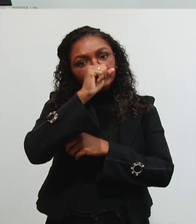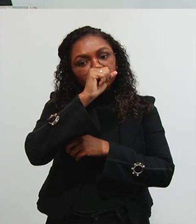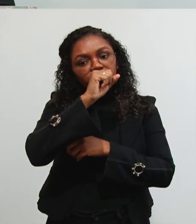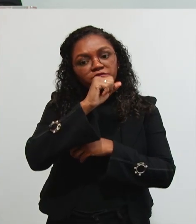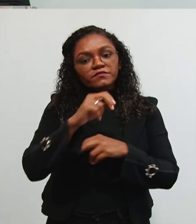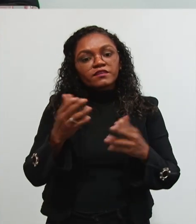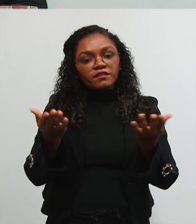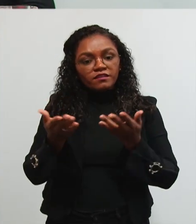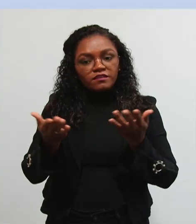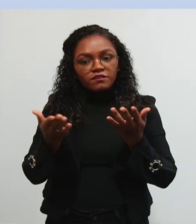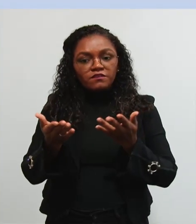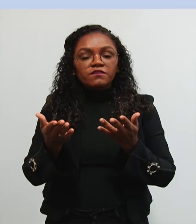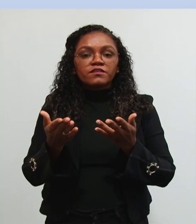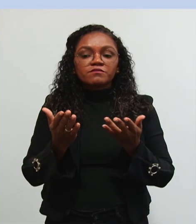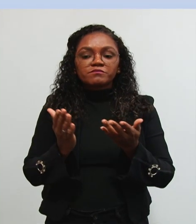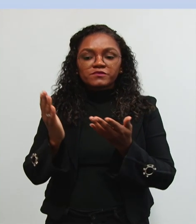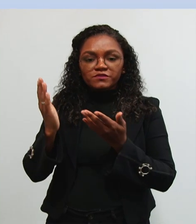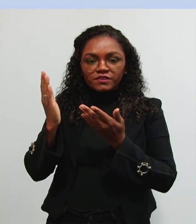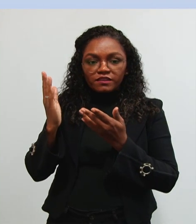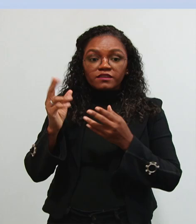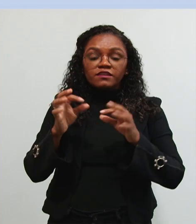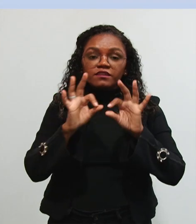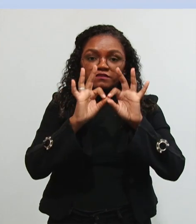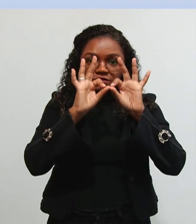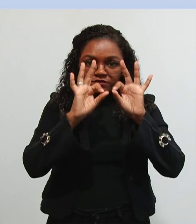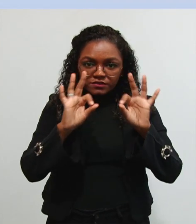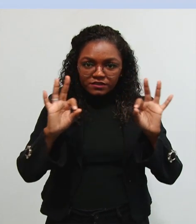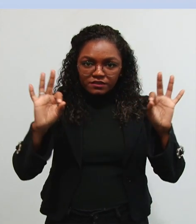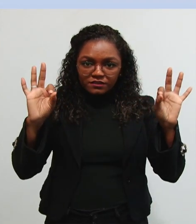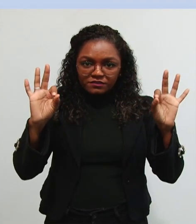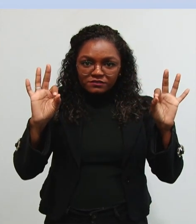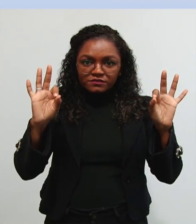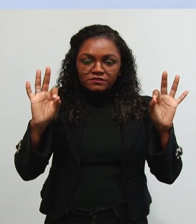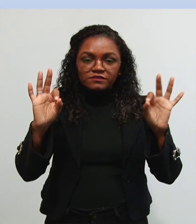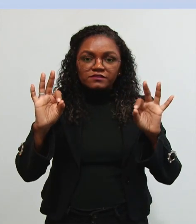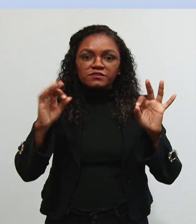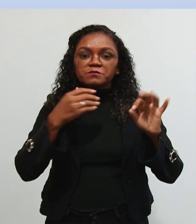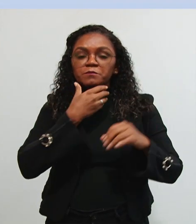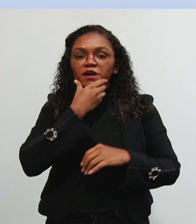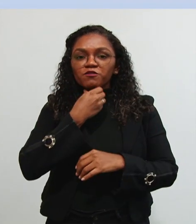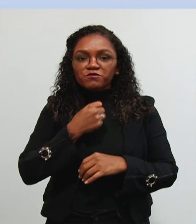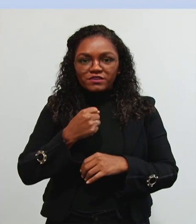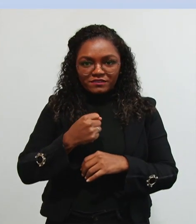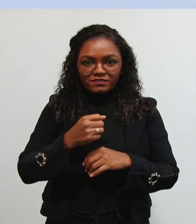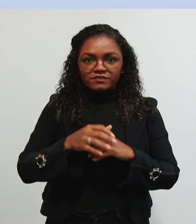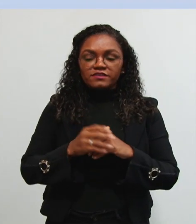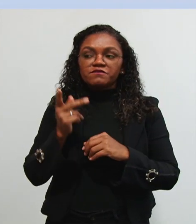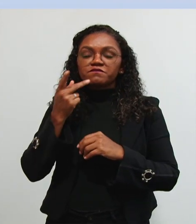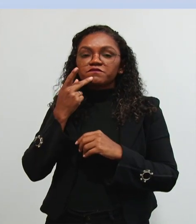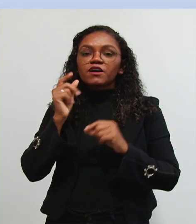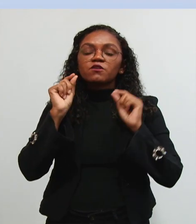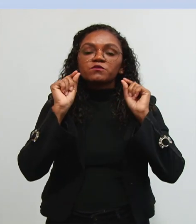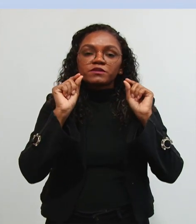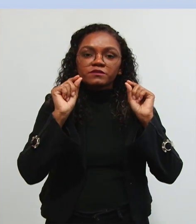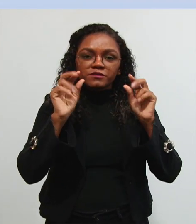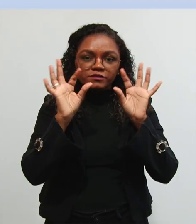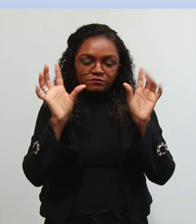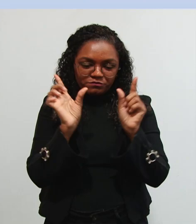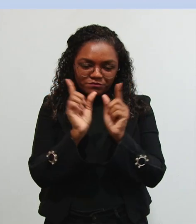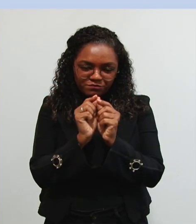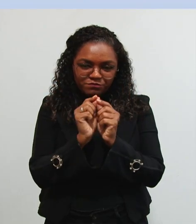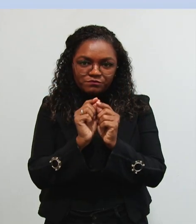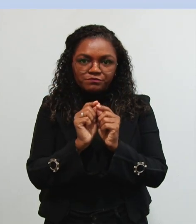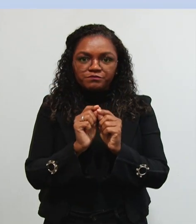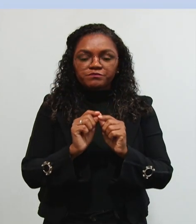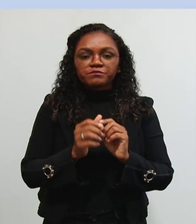eu trago aqui para vocês, então, essa frase do grande Paulo Freire, né, que sintetiza bem o que a gente está